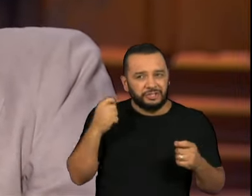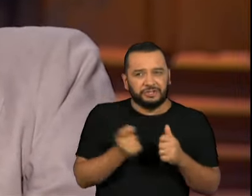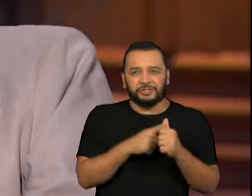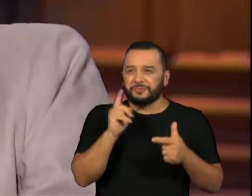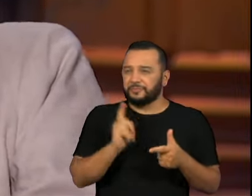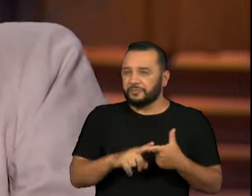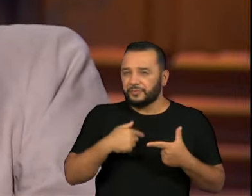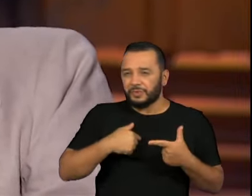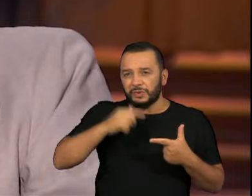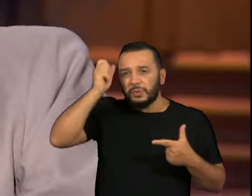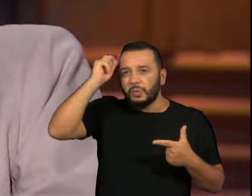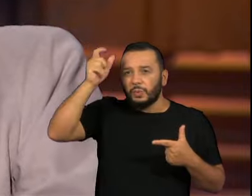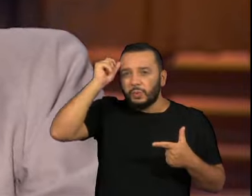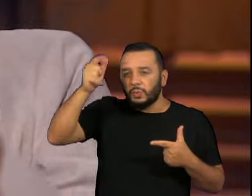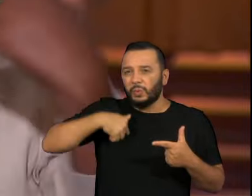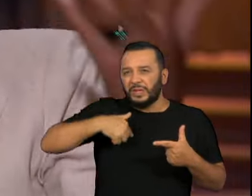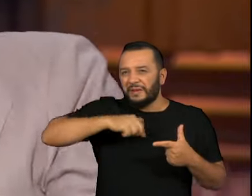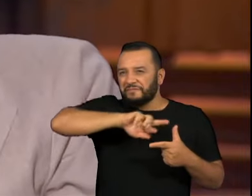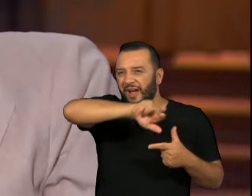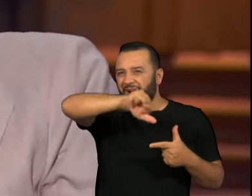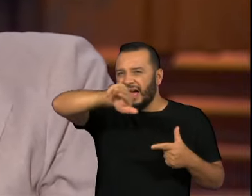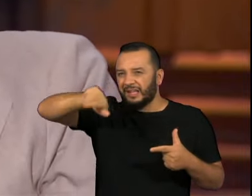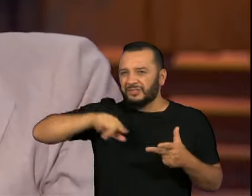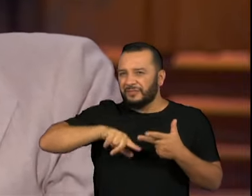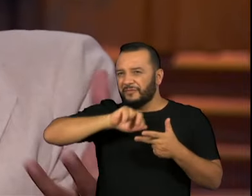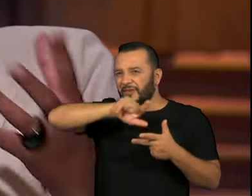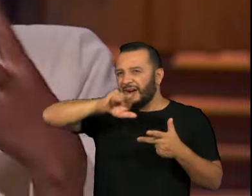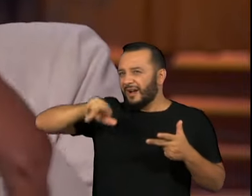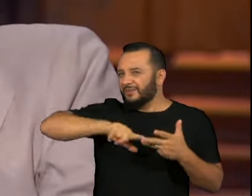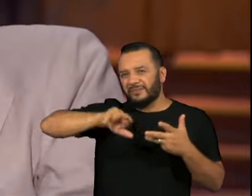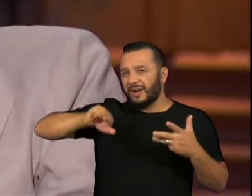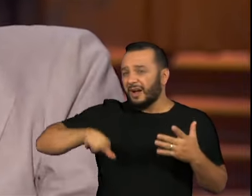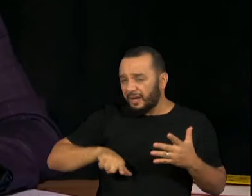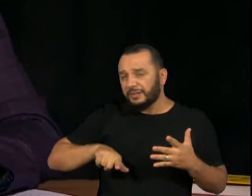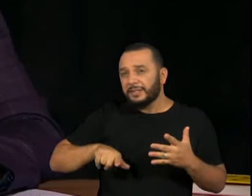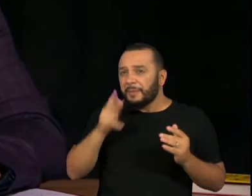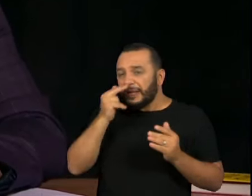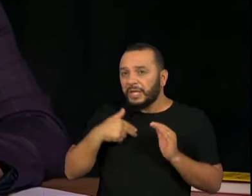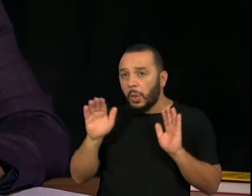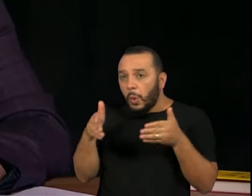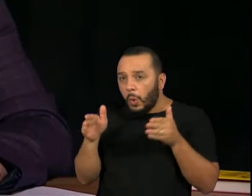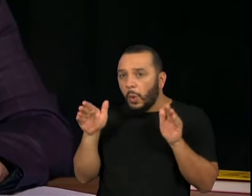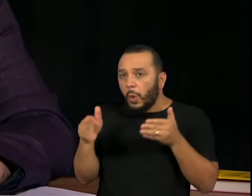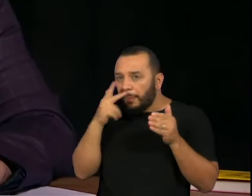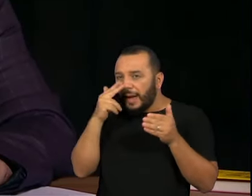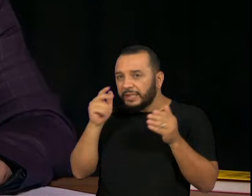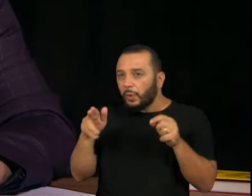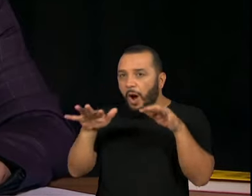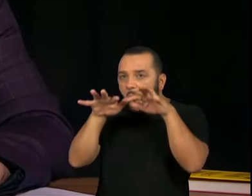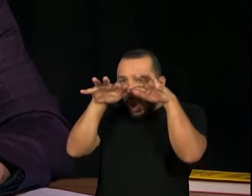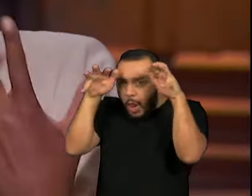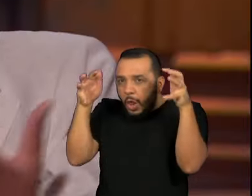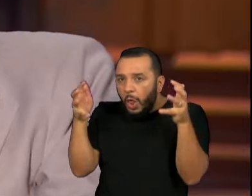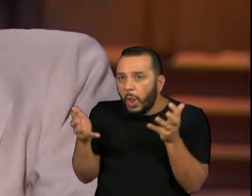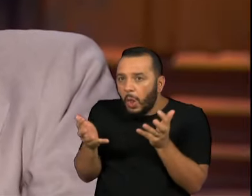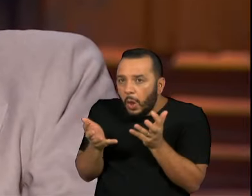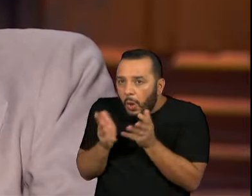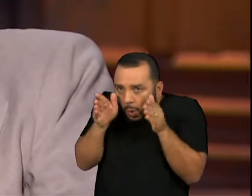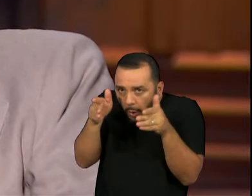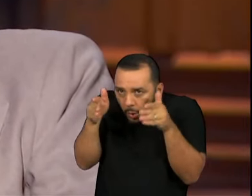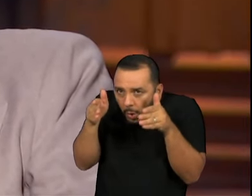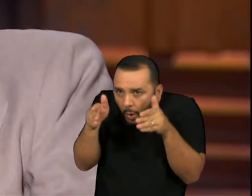conhecer outras outros lugares outras elaborações de mundo eu vou ficar muito a bolha em que eu não vou entender a